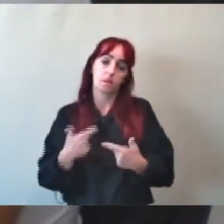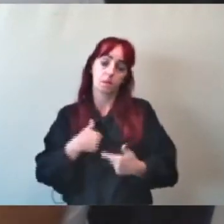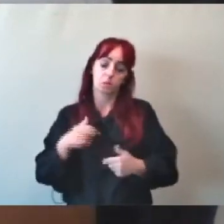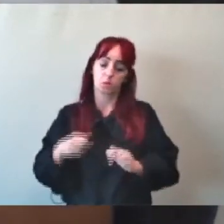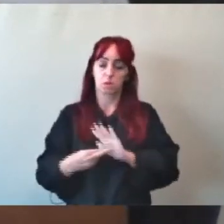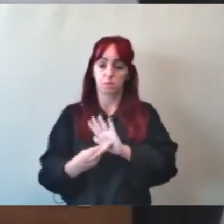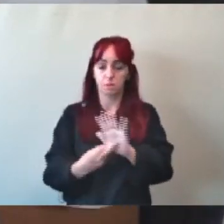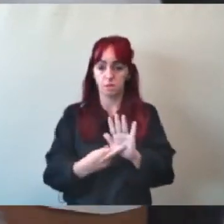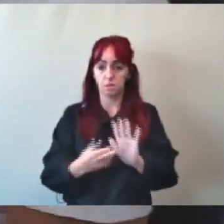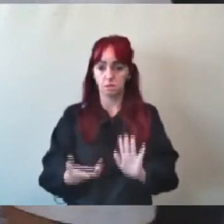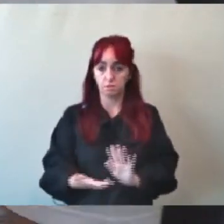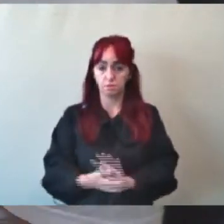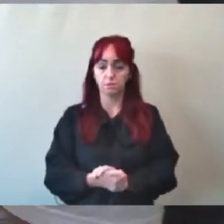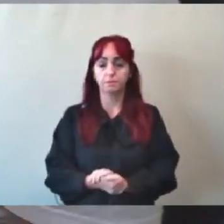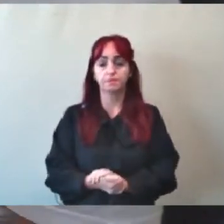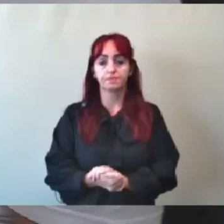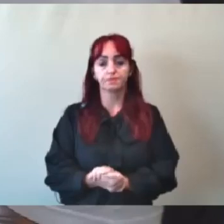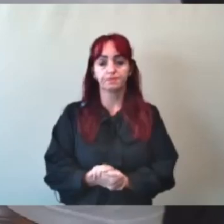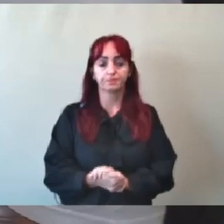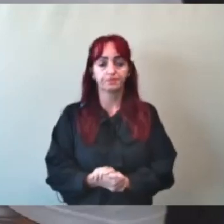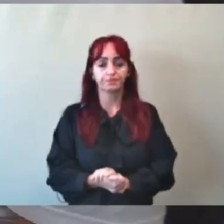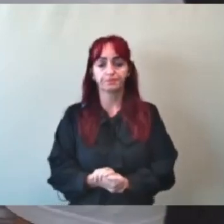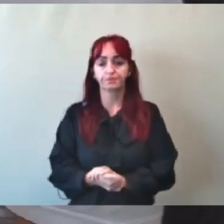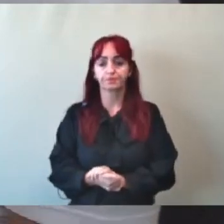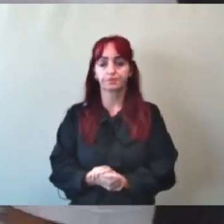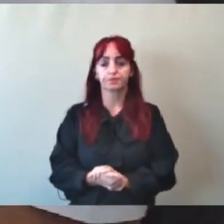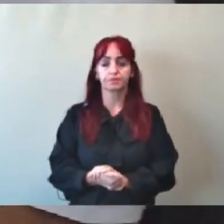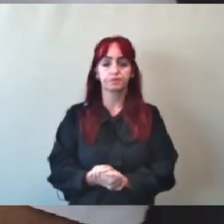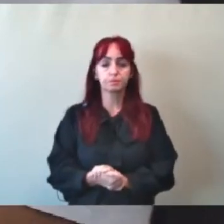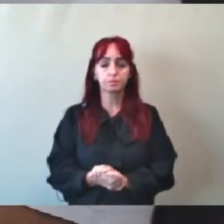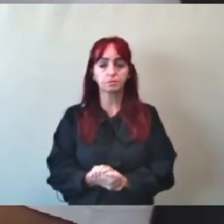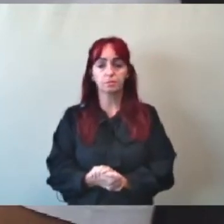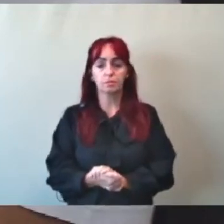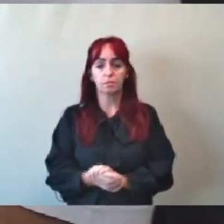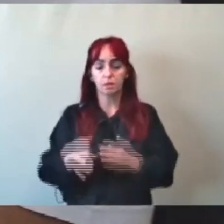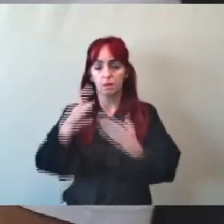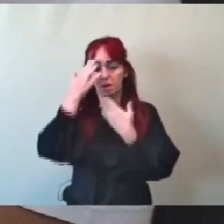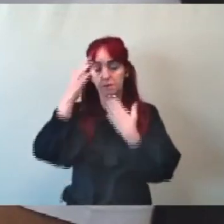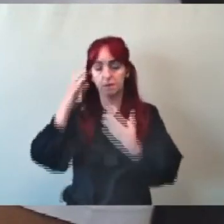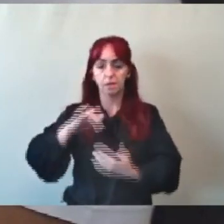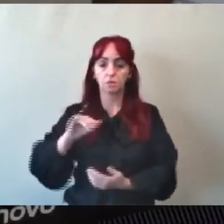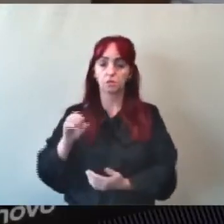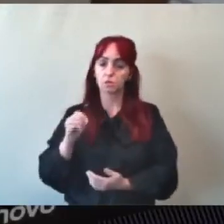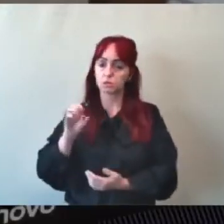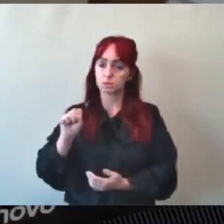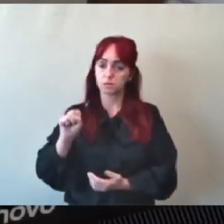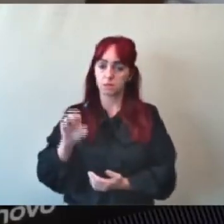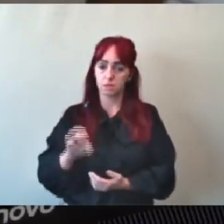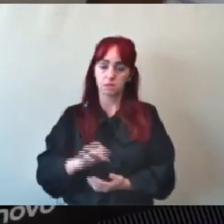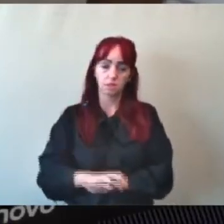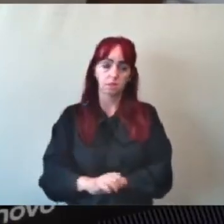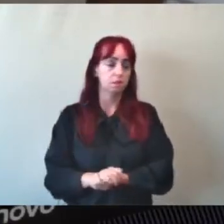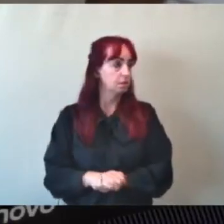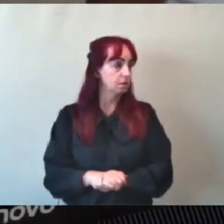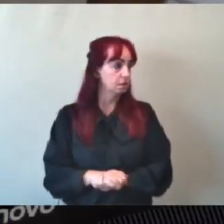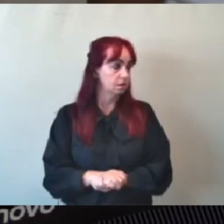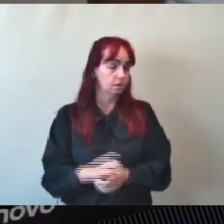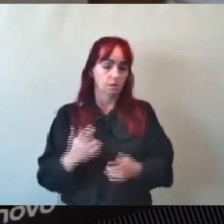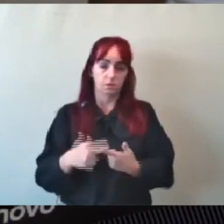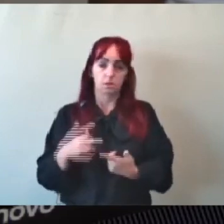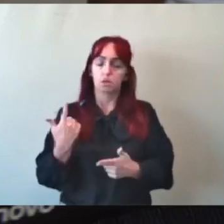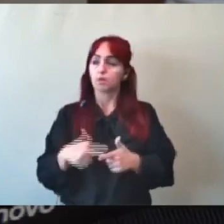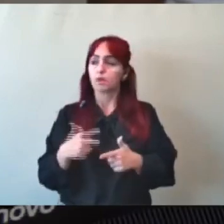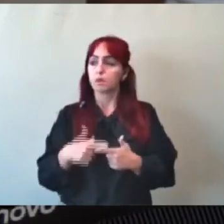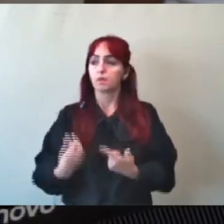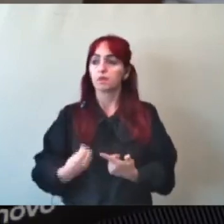Obrigado, Sr. José. Qualquer informação, eu estou à disposição. O senhor tocou num assunto aqui muito importante, que é um dos problemas que a gente vive diariamente na